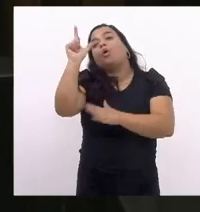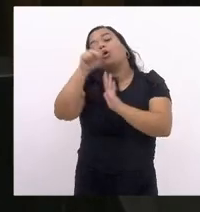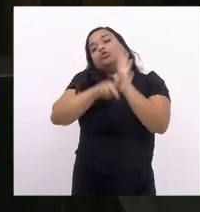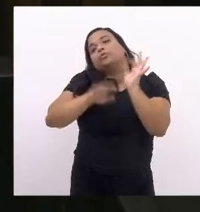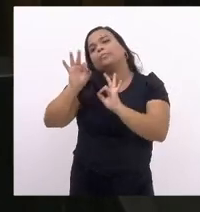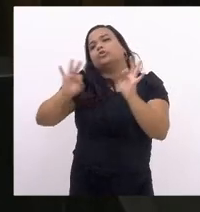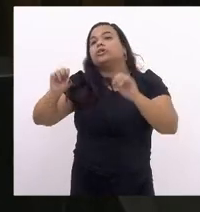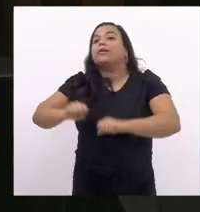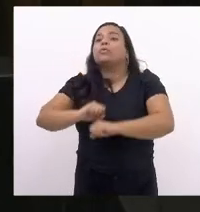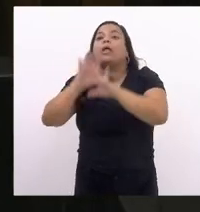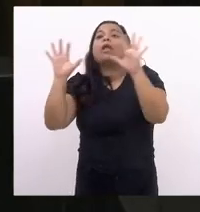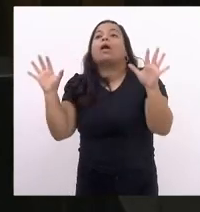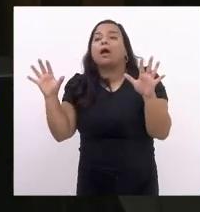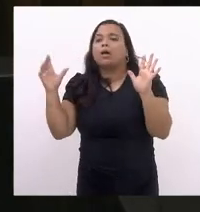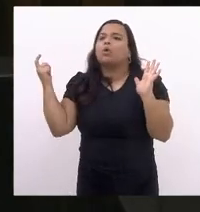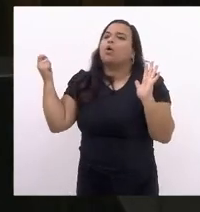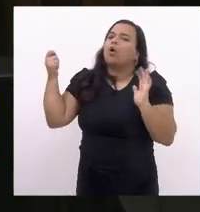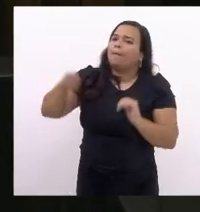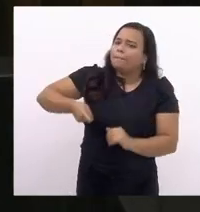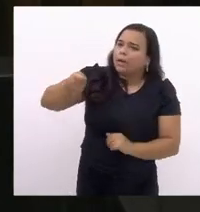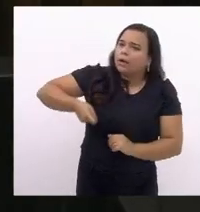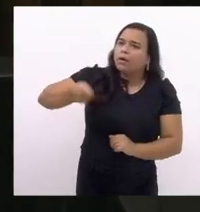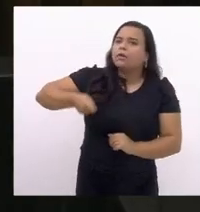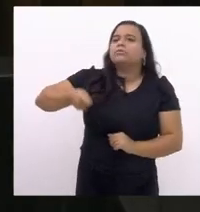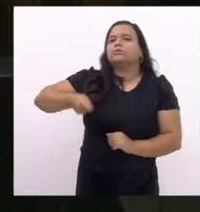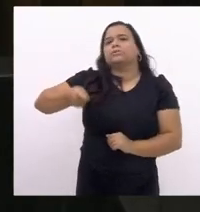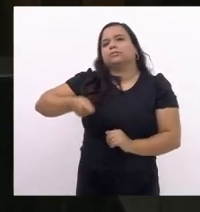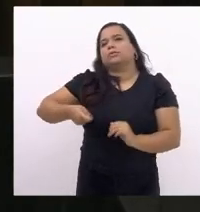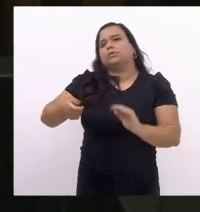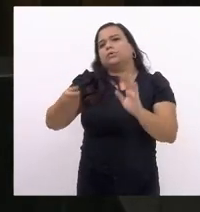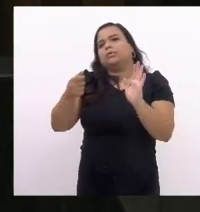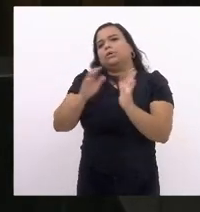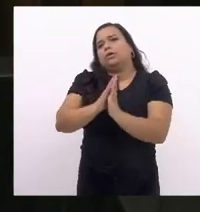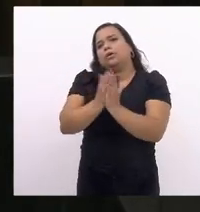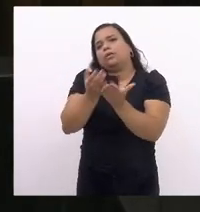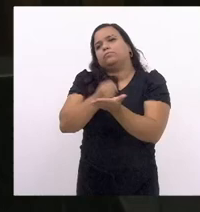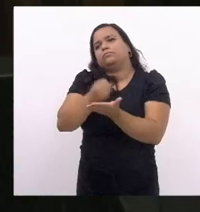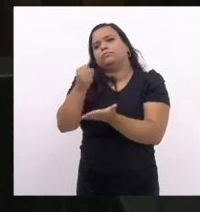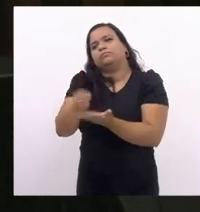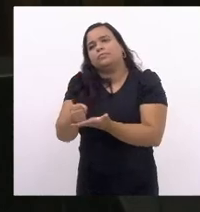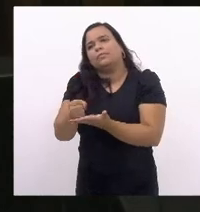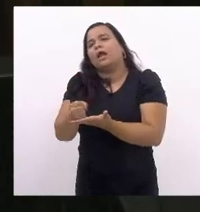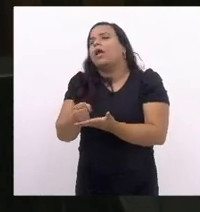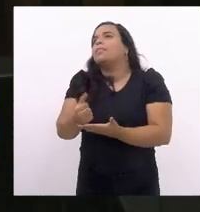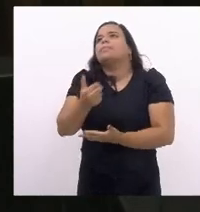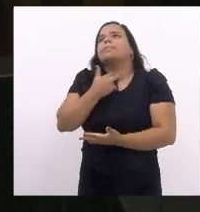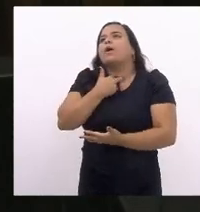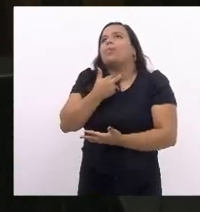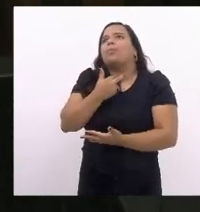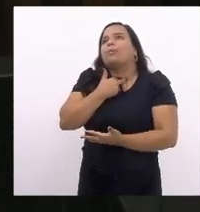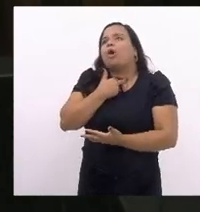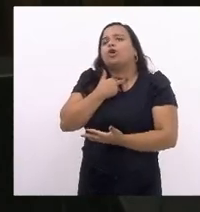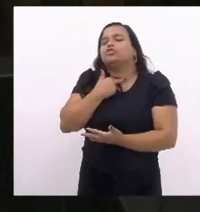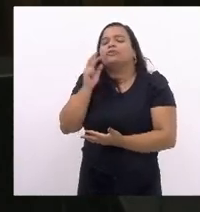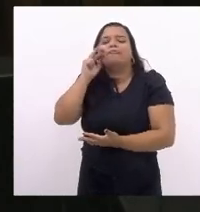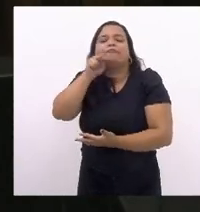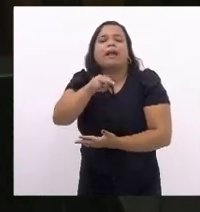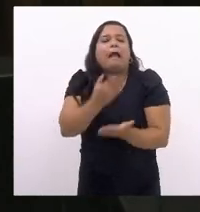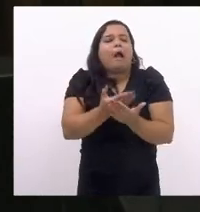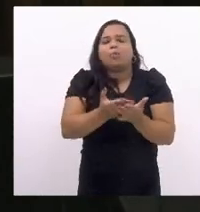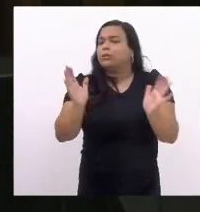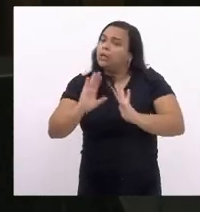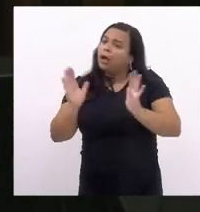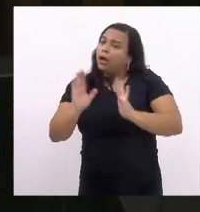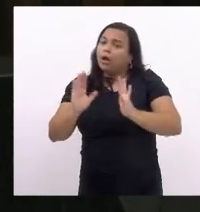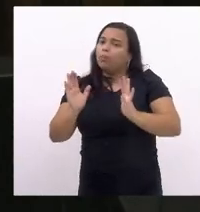claro. A cobrança do comprovante de vacinação não impede o aluno de assistir a aula. Faz o que? Faz com que a família